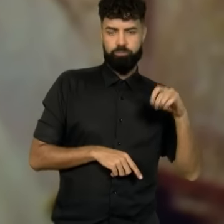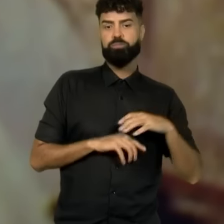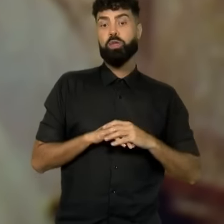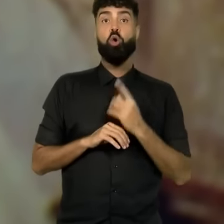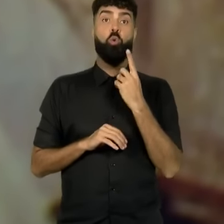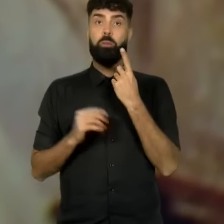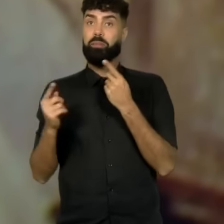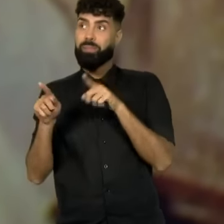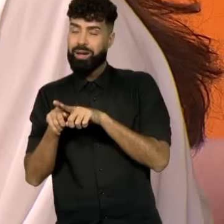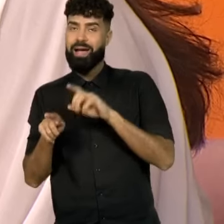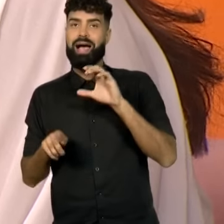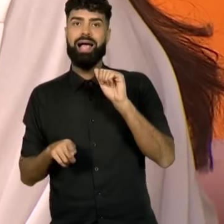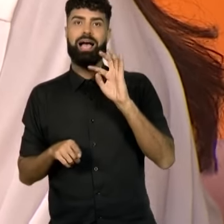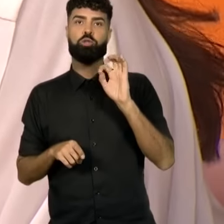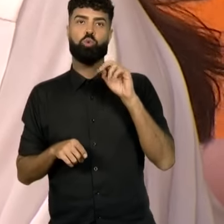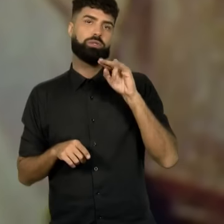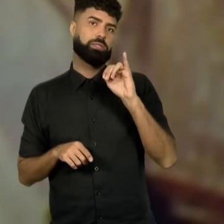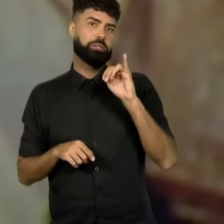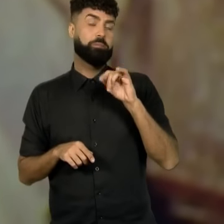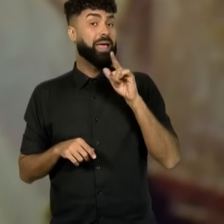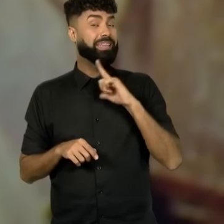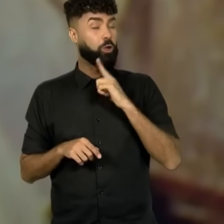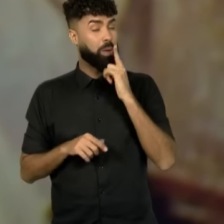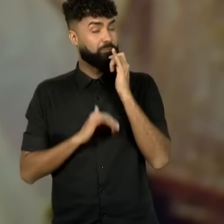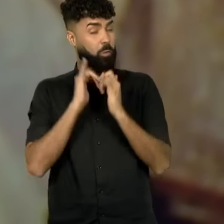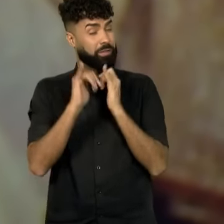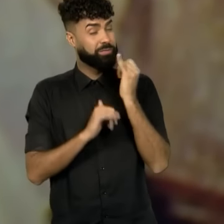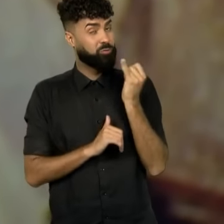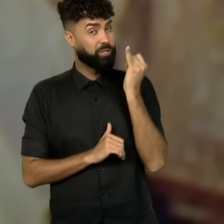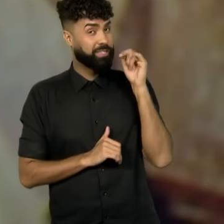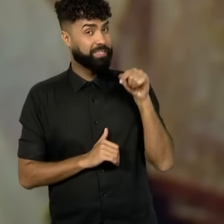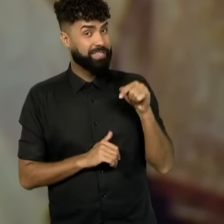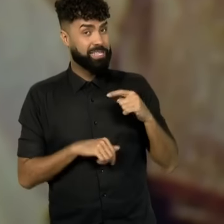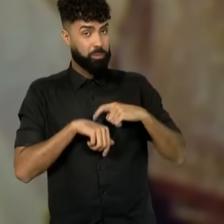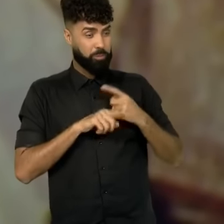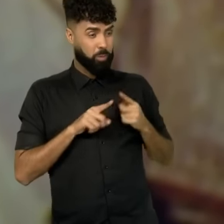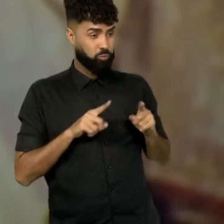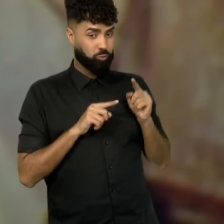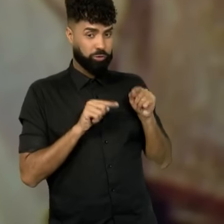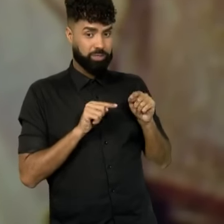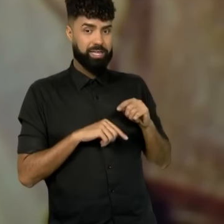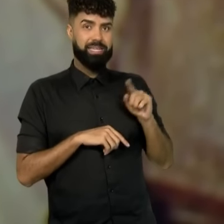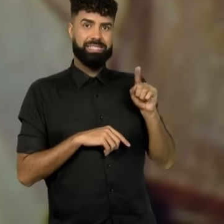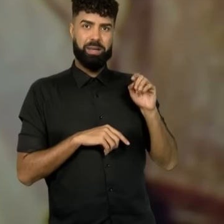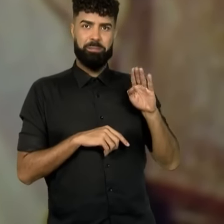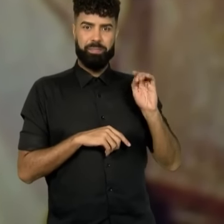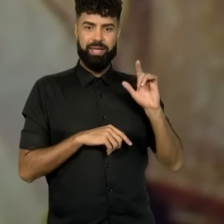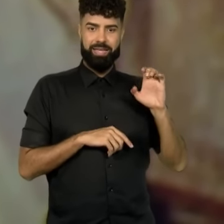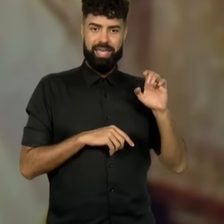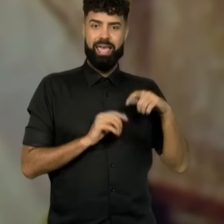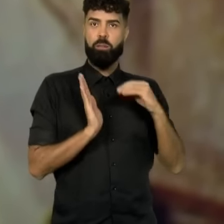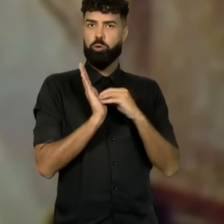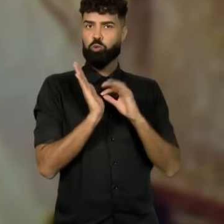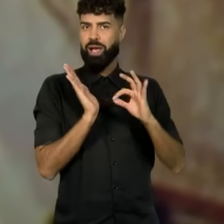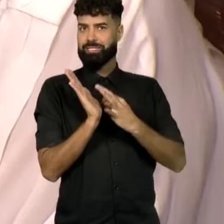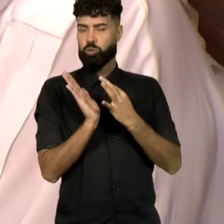em parceria com o Catone. E aí tem um detalhe, que nessa música, o Catone Zambelê, está assinado Rosa.